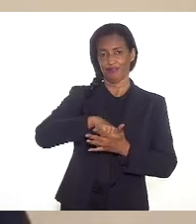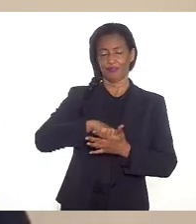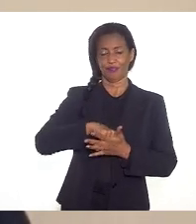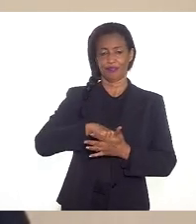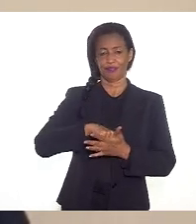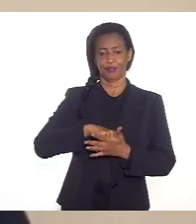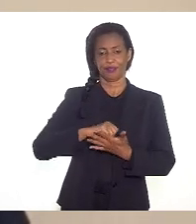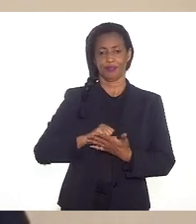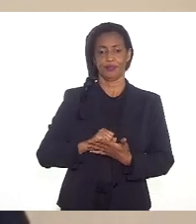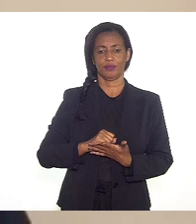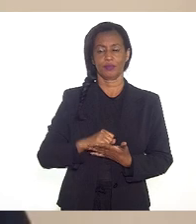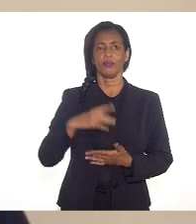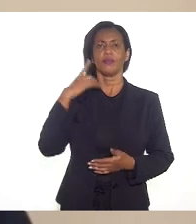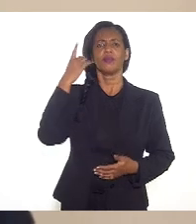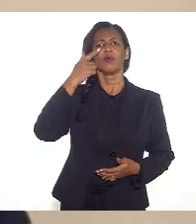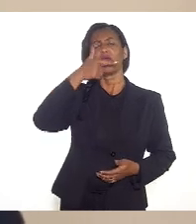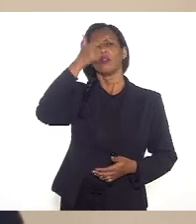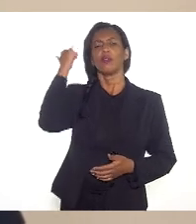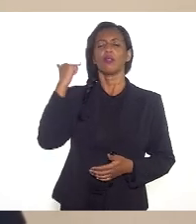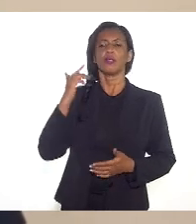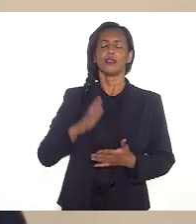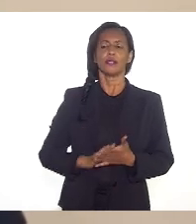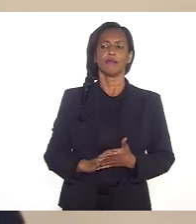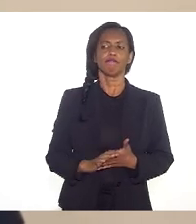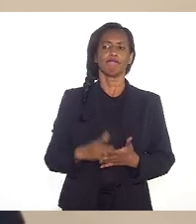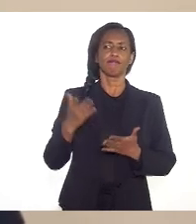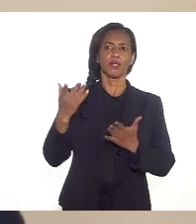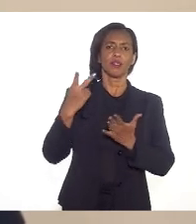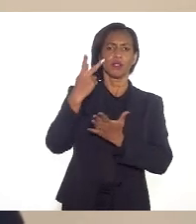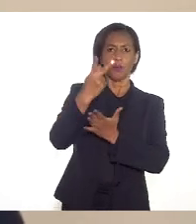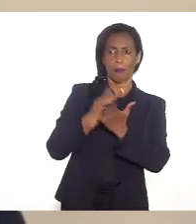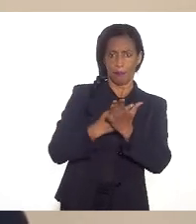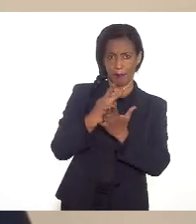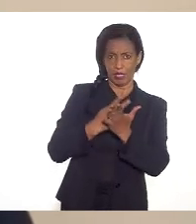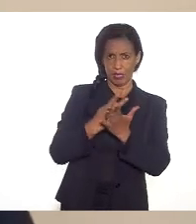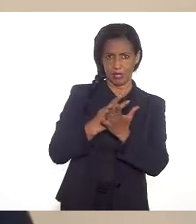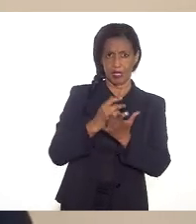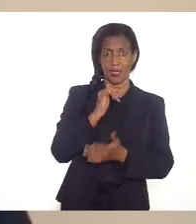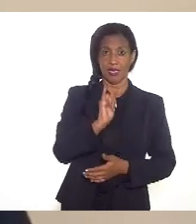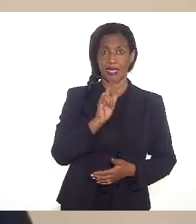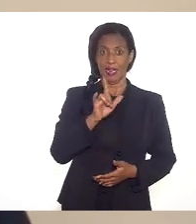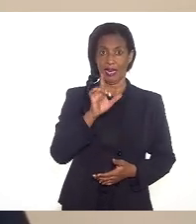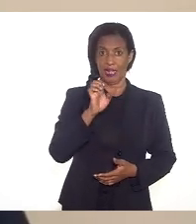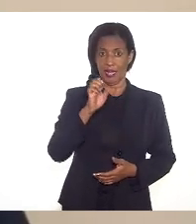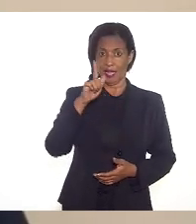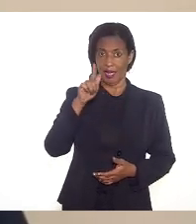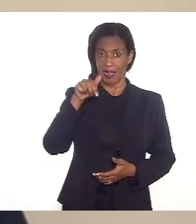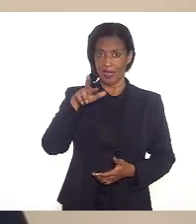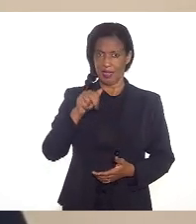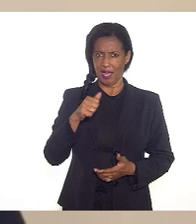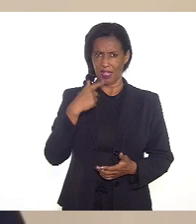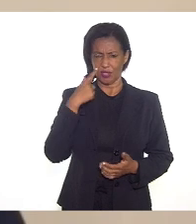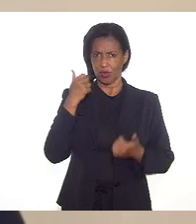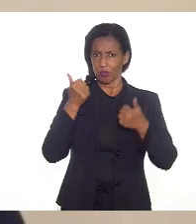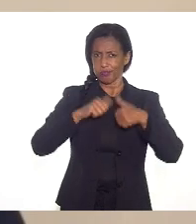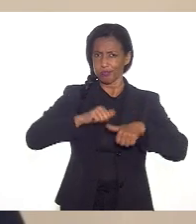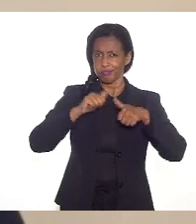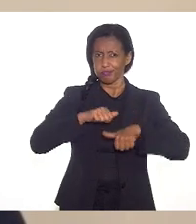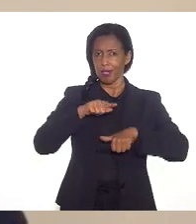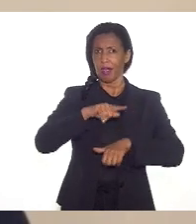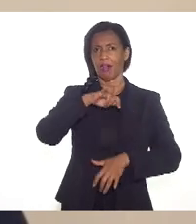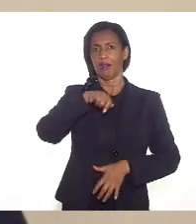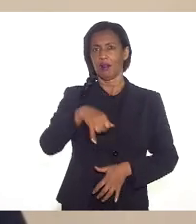Luiz Paulo, apesar do vosso parecer de ilegalidade, eu analiso aqui a